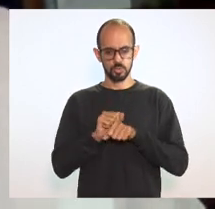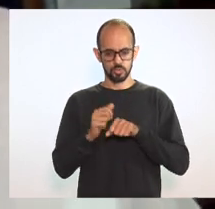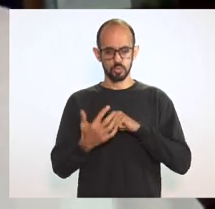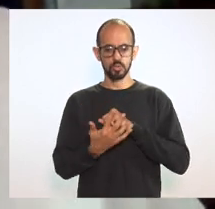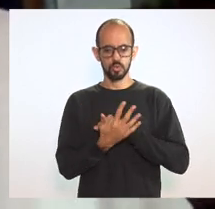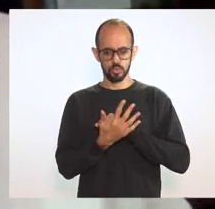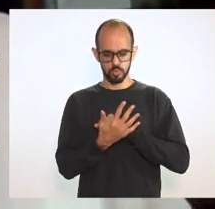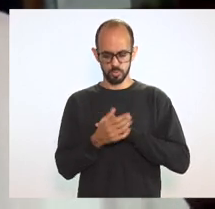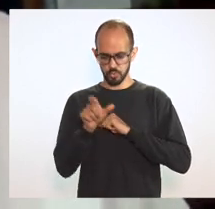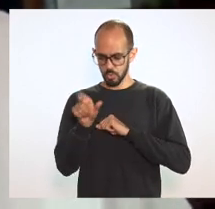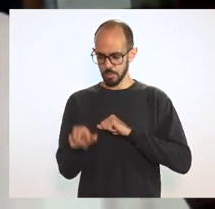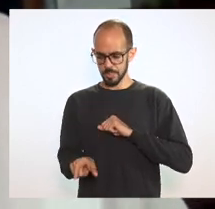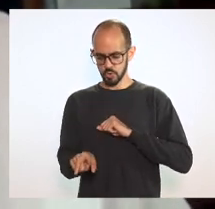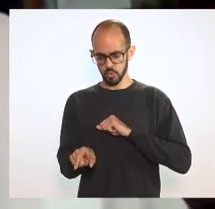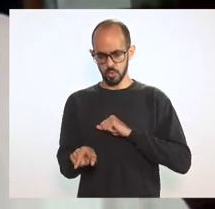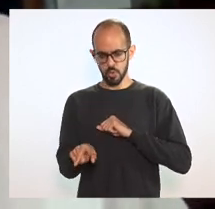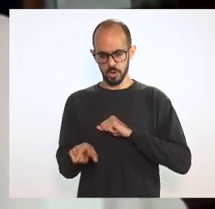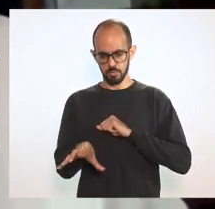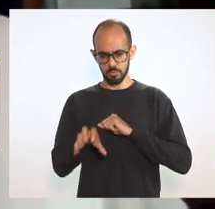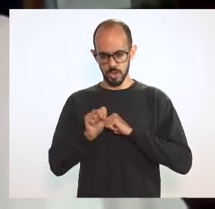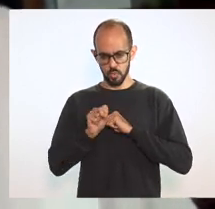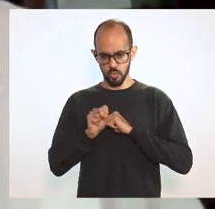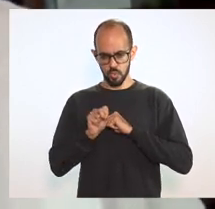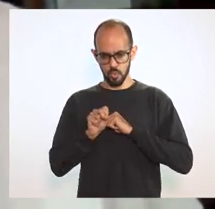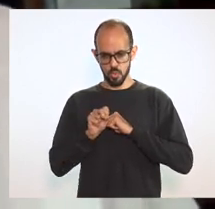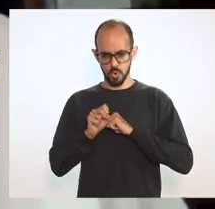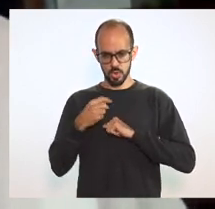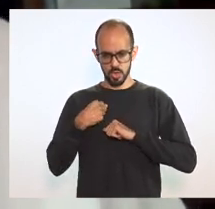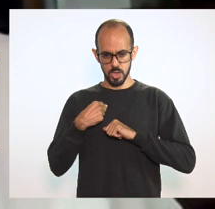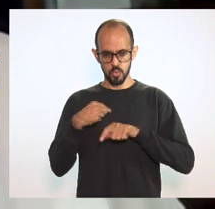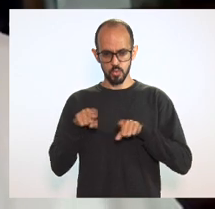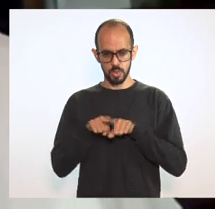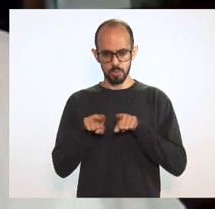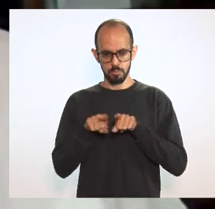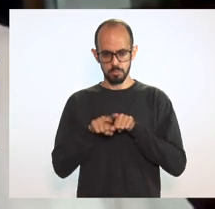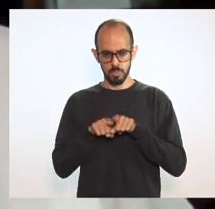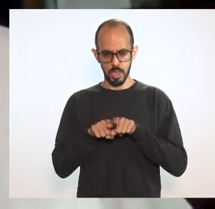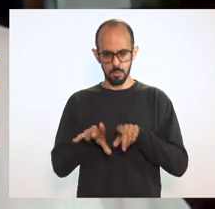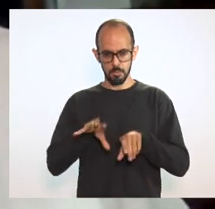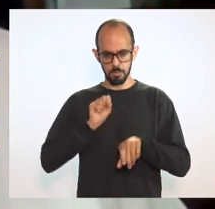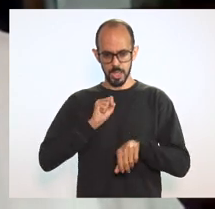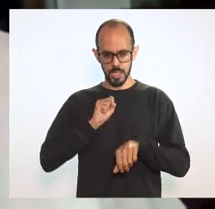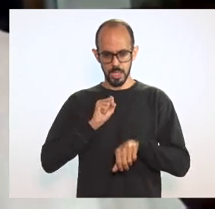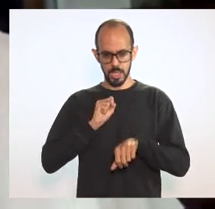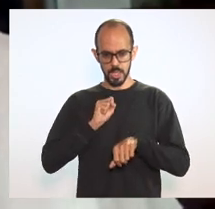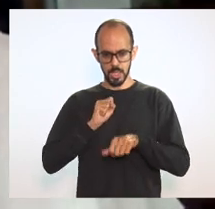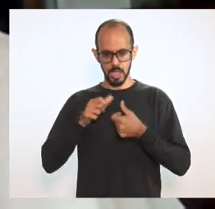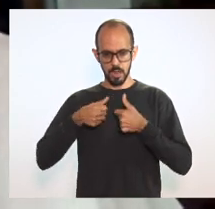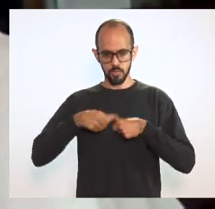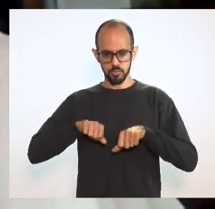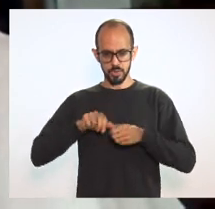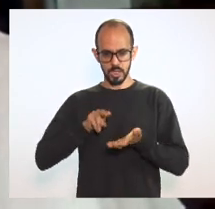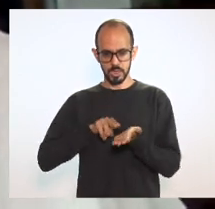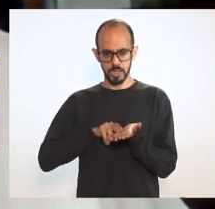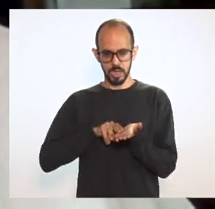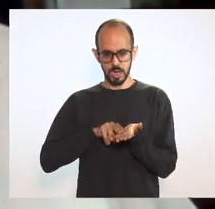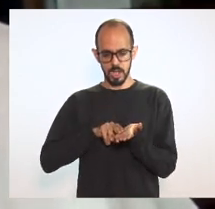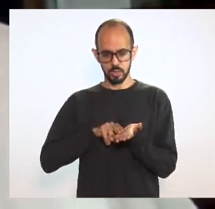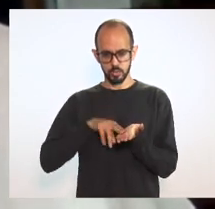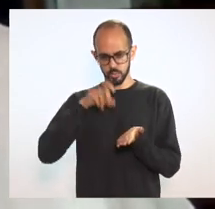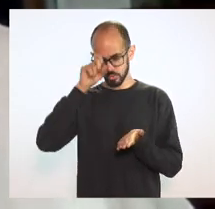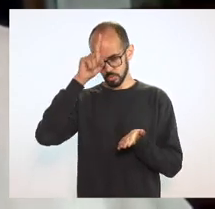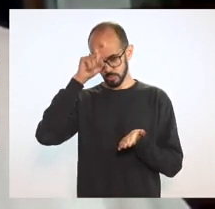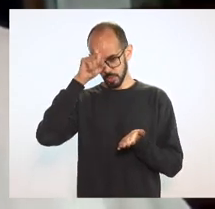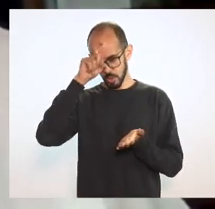E vivenciei esse fluxo todo, porque eu também fiquei doente fiquei internado no nosso hospital.